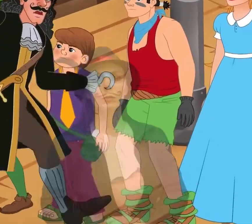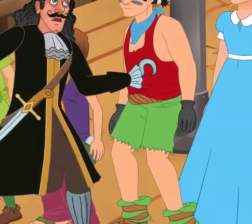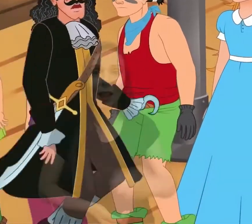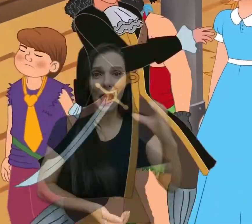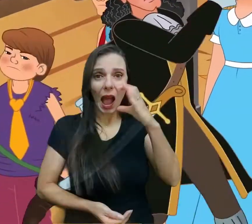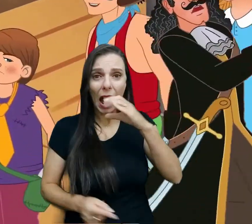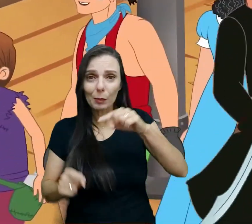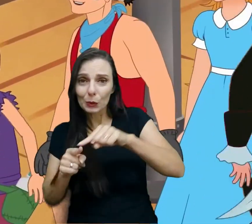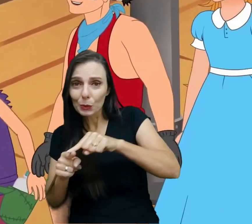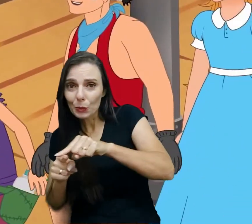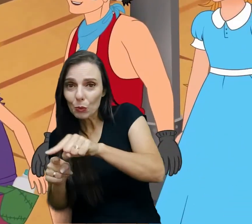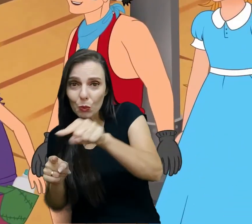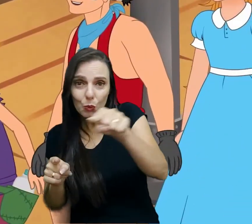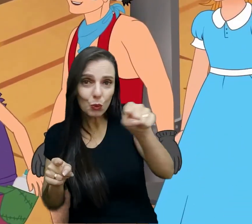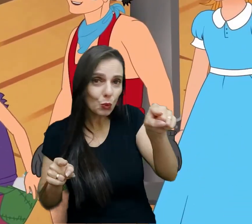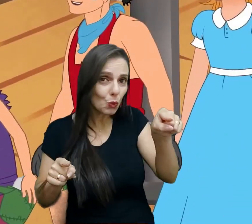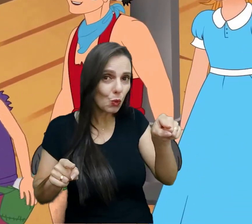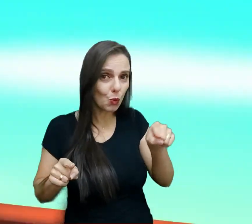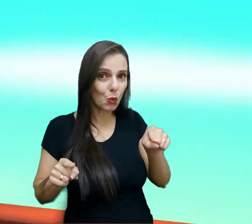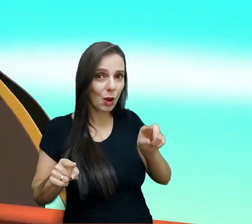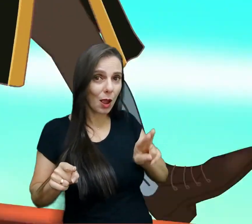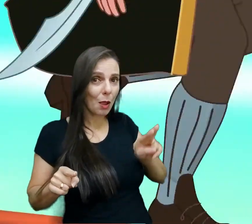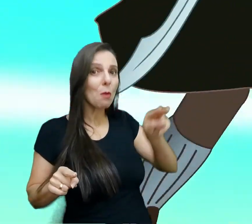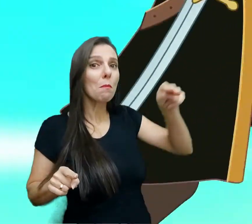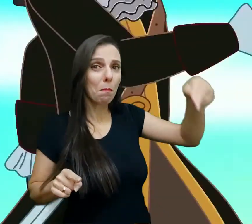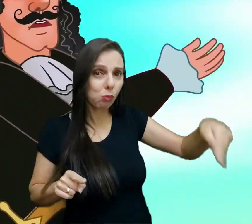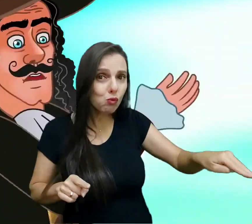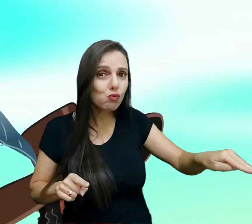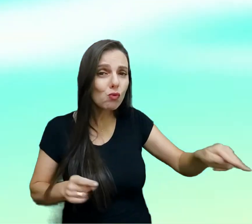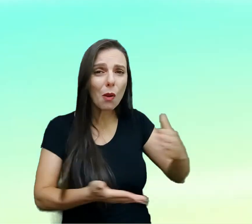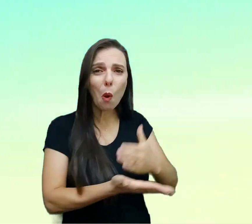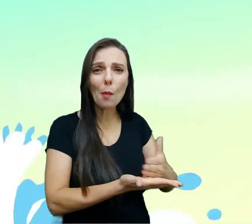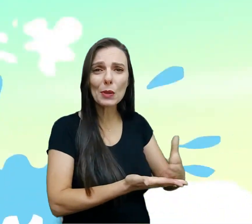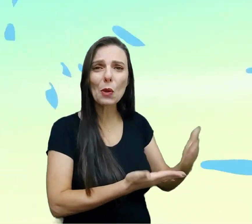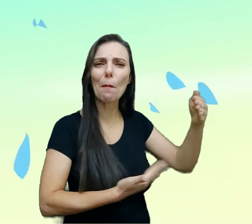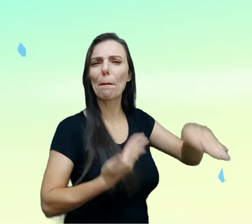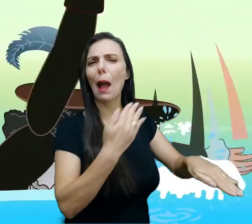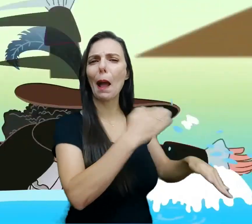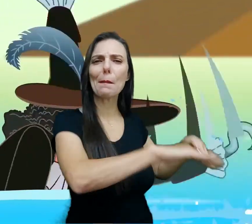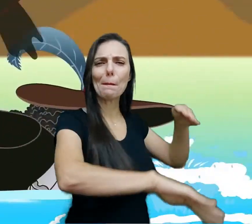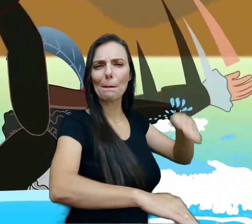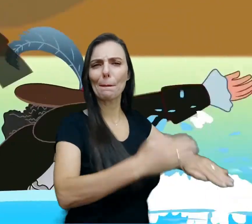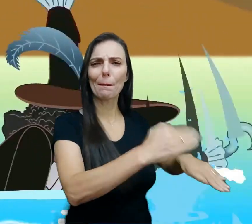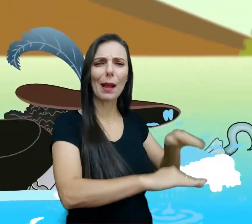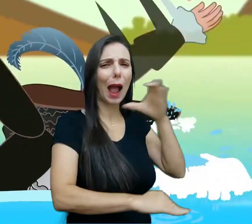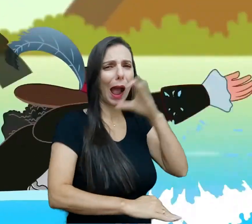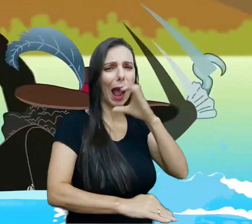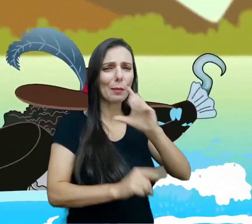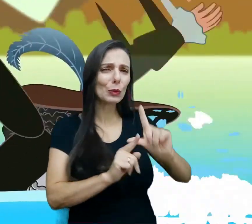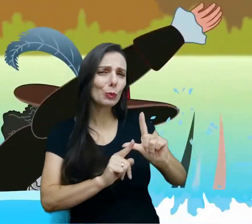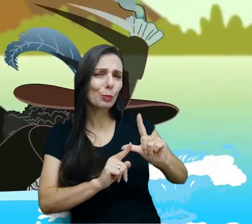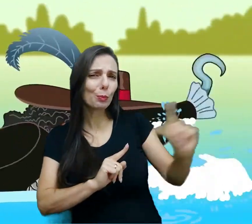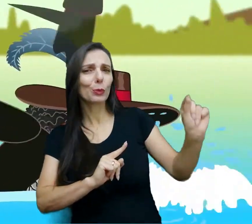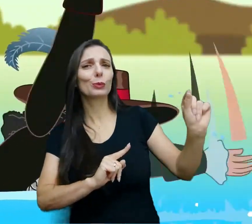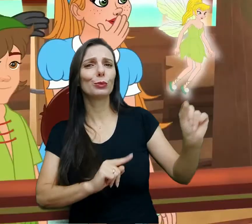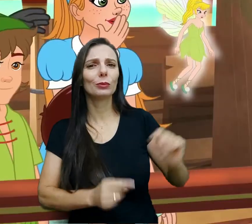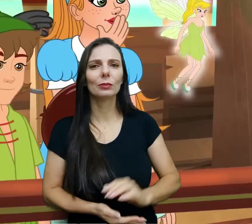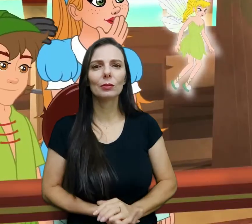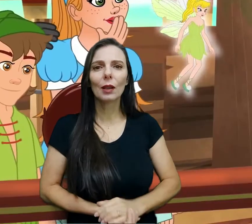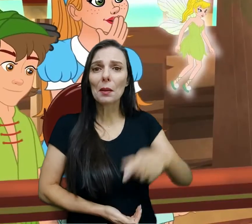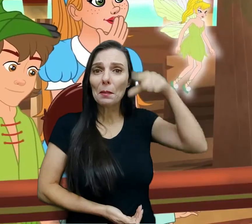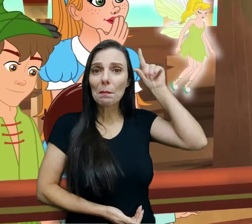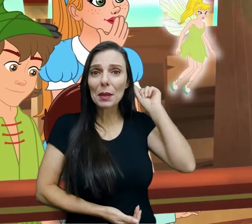Socorro! Rapidamente, ele correu para o outro lado do bote, pulou na água e começou a nadar o mais rápido que